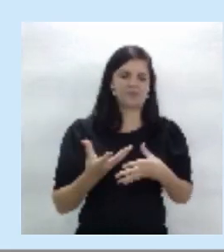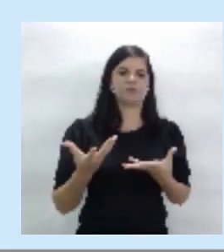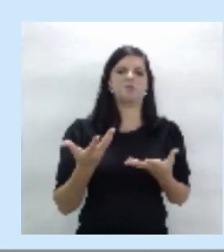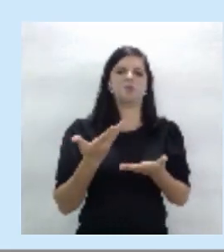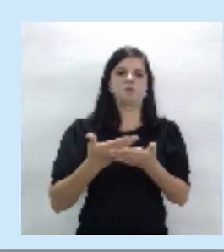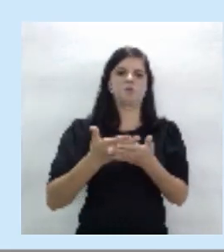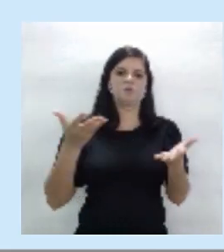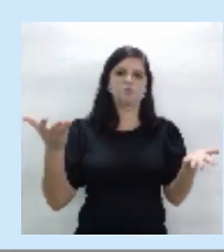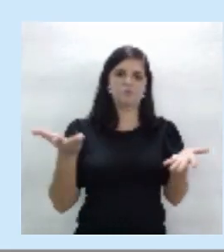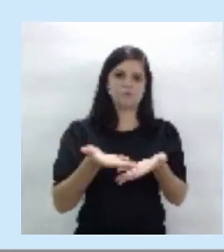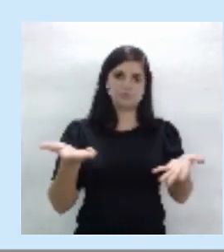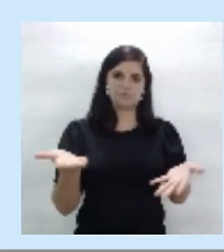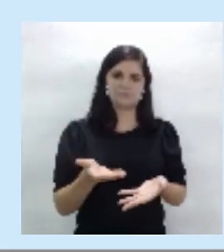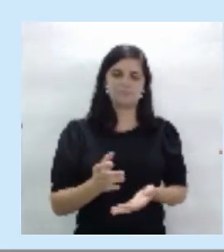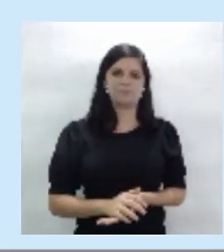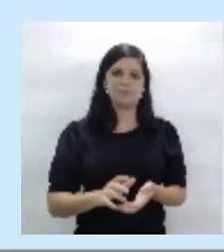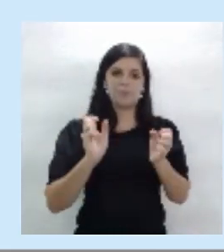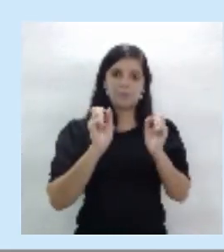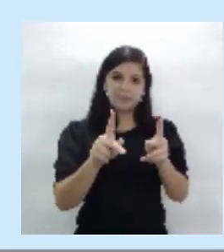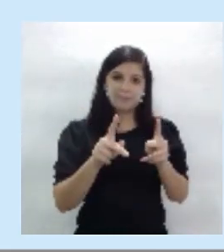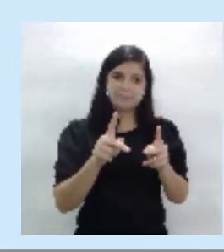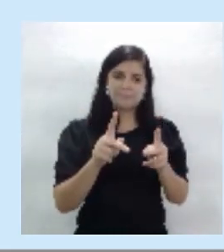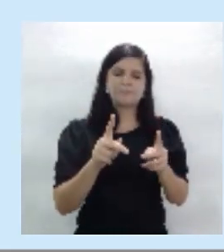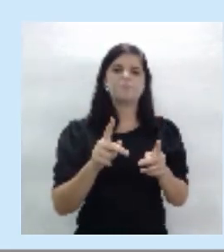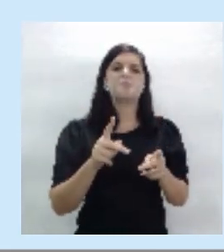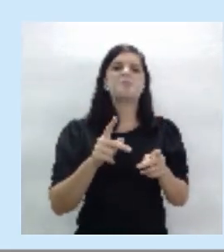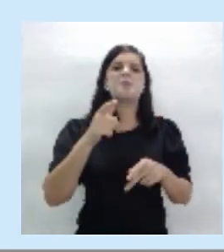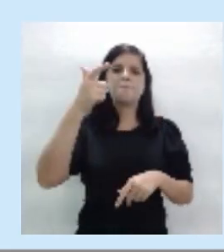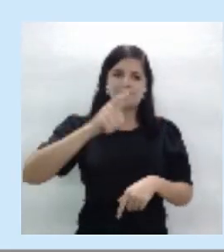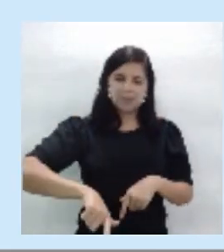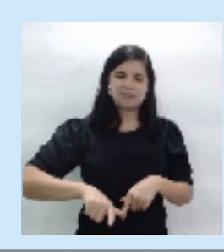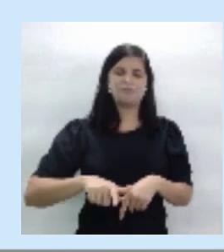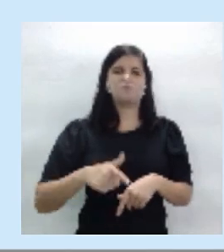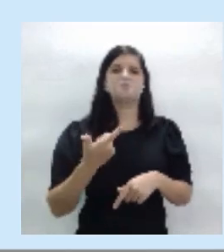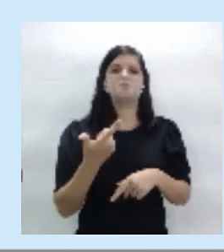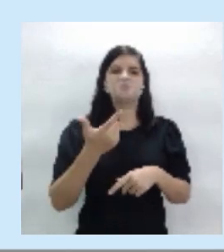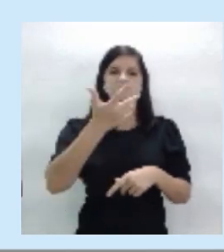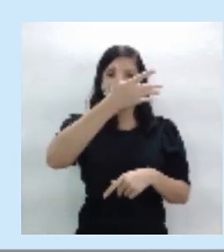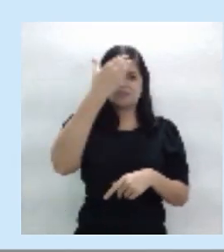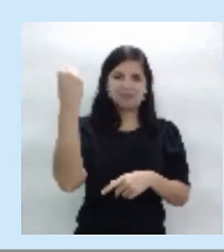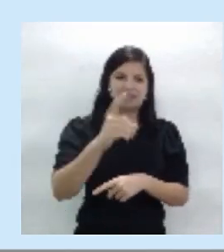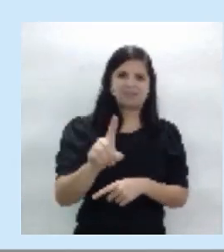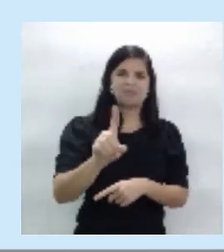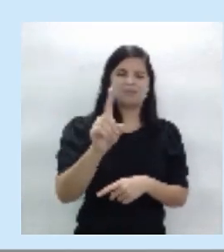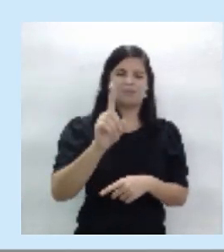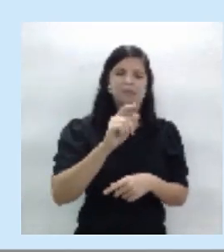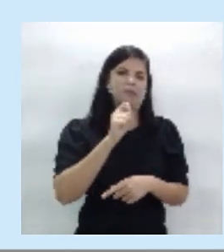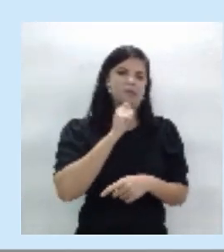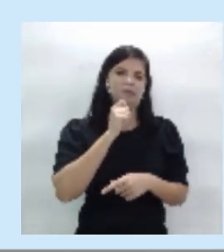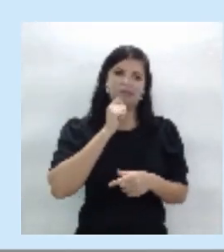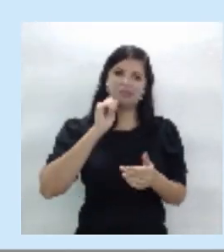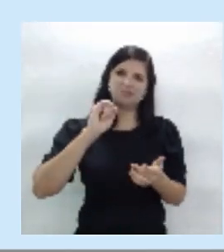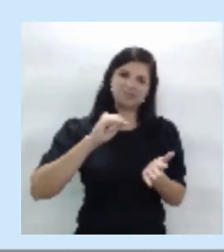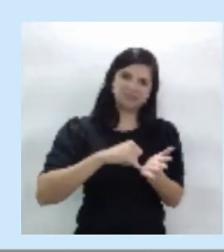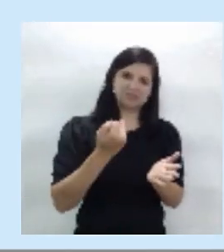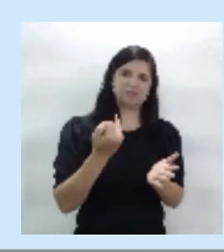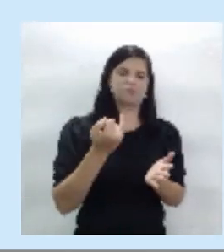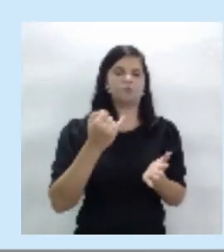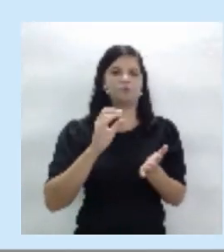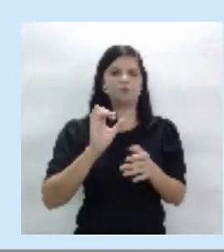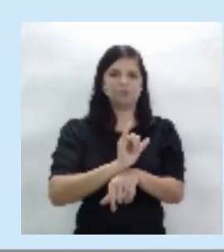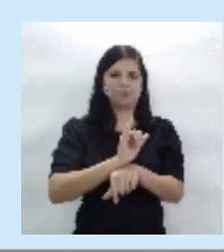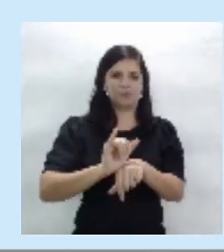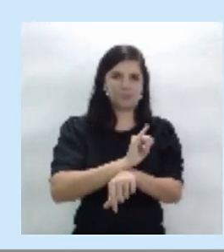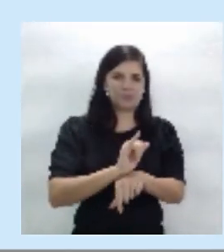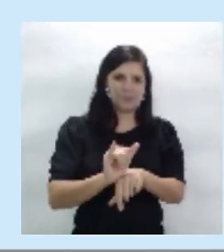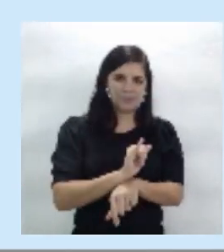complementação desta aula também. Ok, sétimo ano. Mais uma coisa para não esquecer, você que não é inscrito aqui no nosso canal no YouTube, tá?